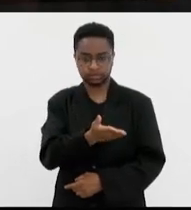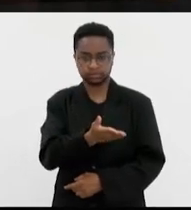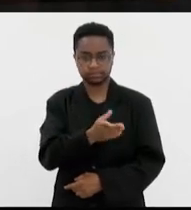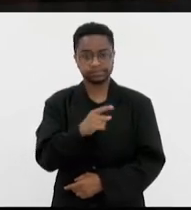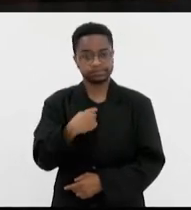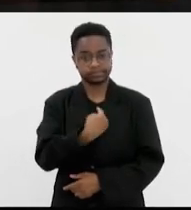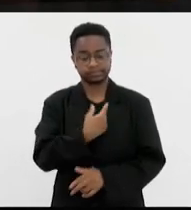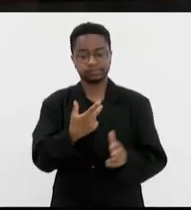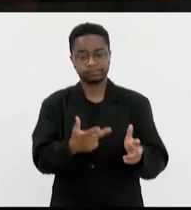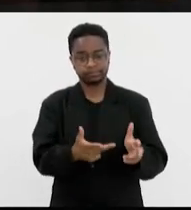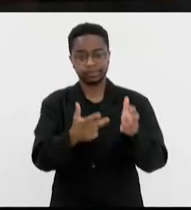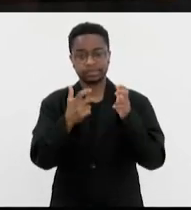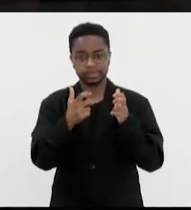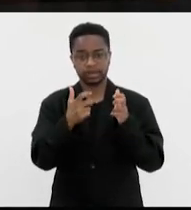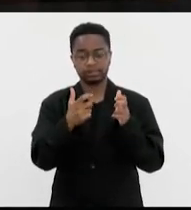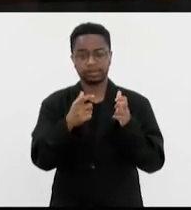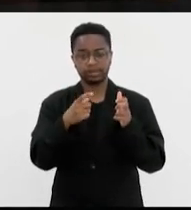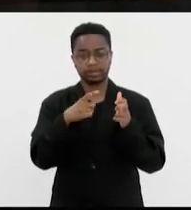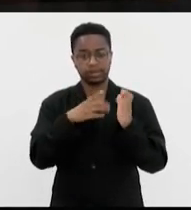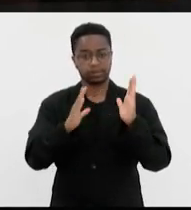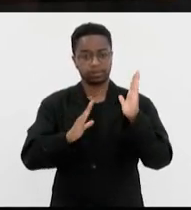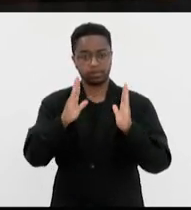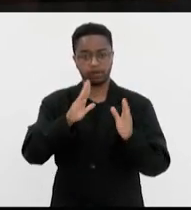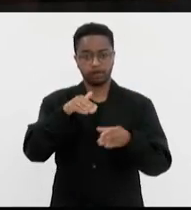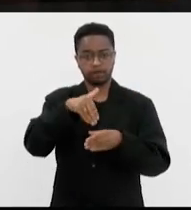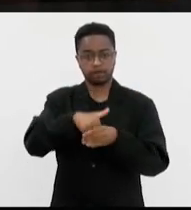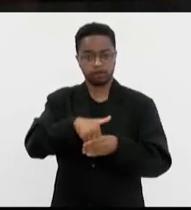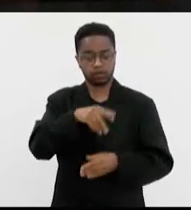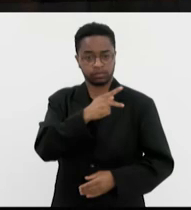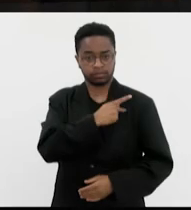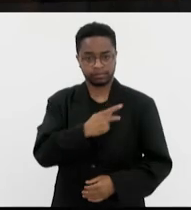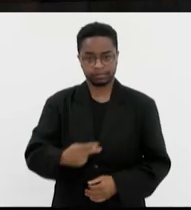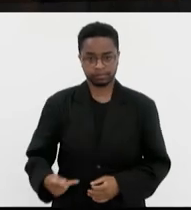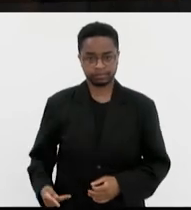vamos ter uma eleição presidencial.